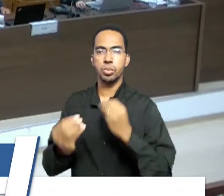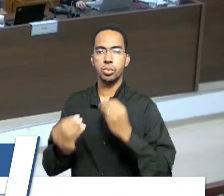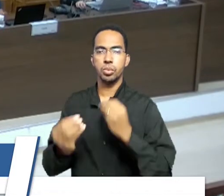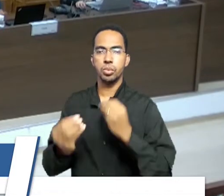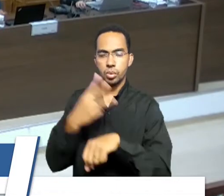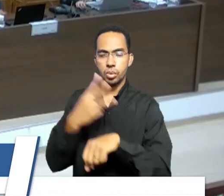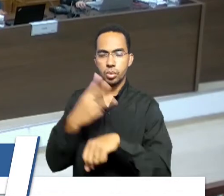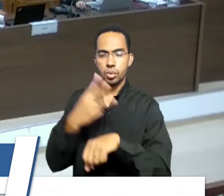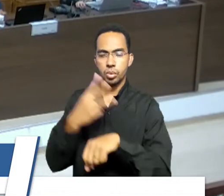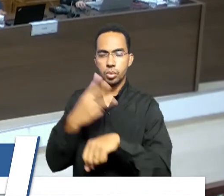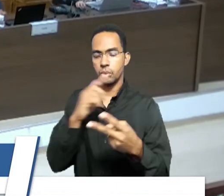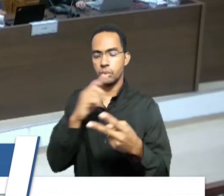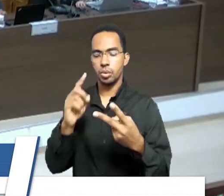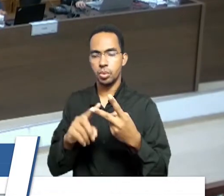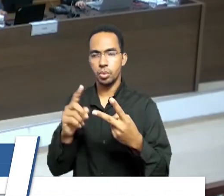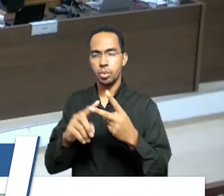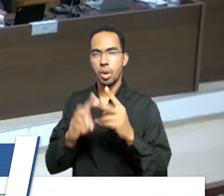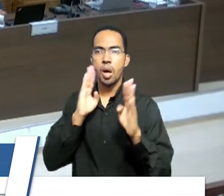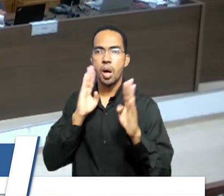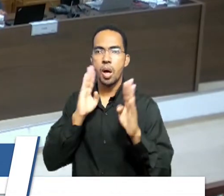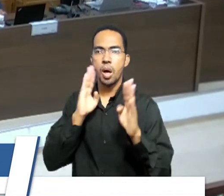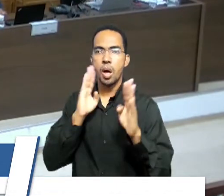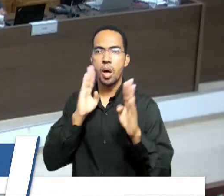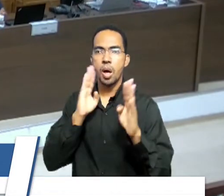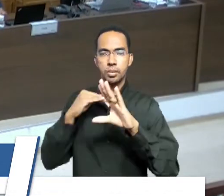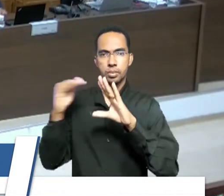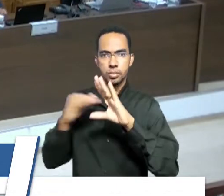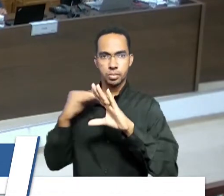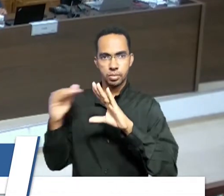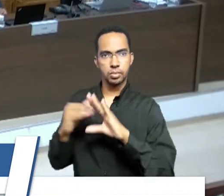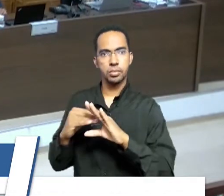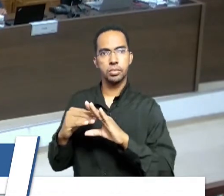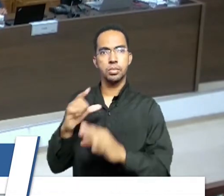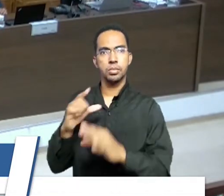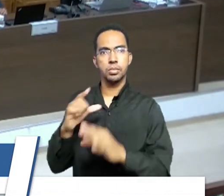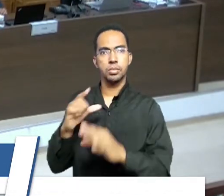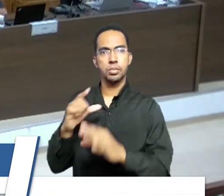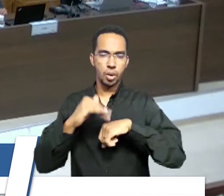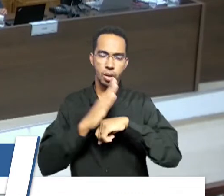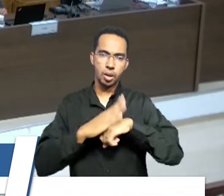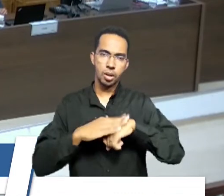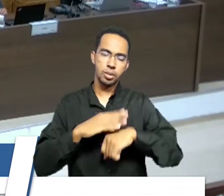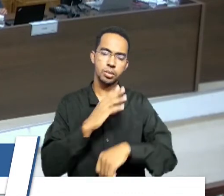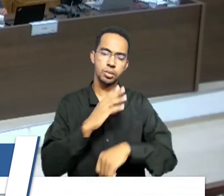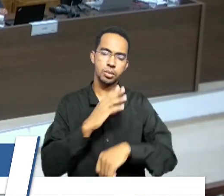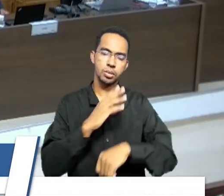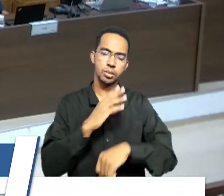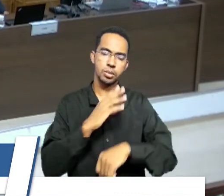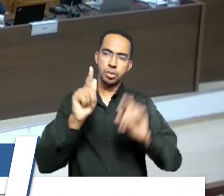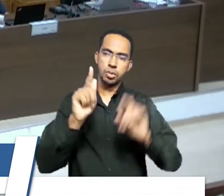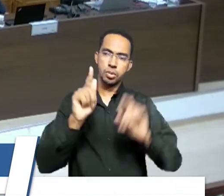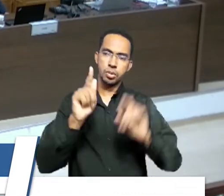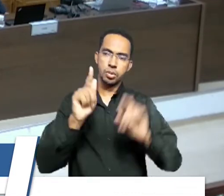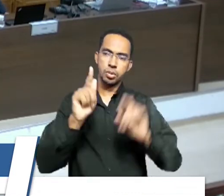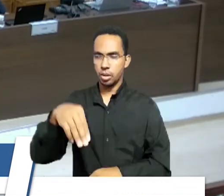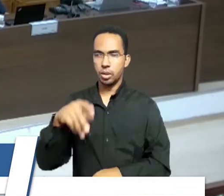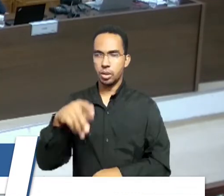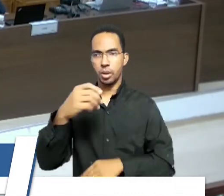do Facebook, mandando mensagem. Eu tenho um carinho muito especial pela Guarda Municipal de Franca, que nasceu